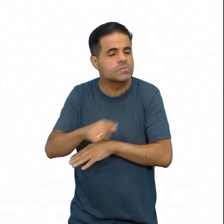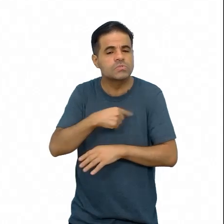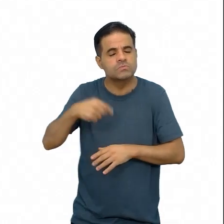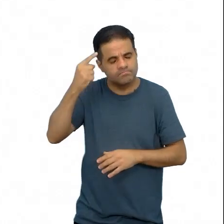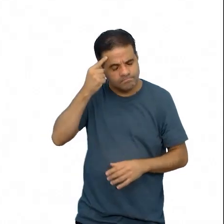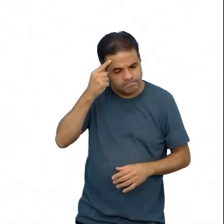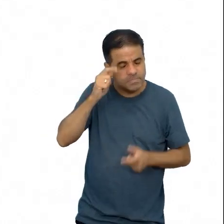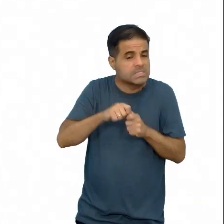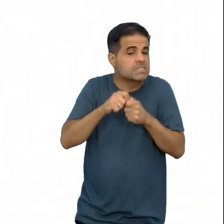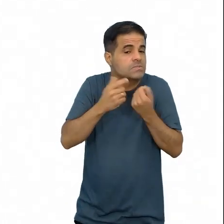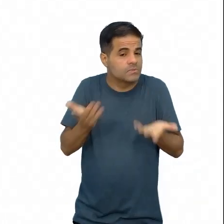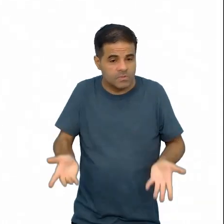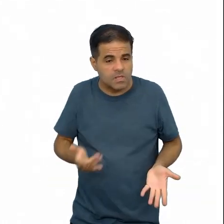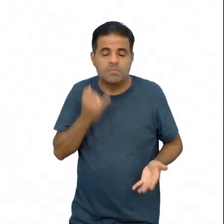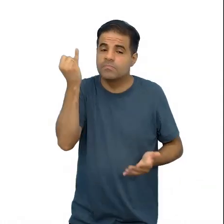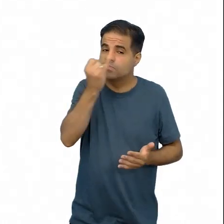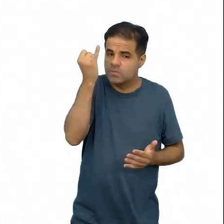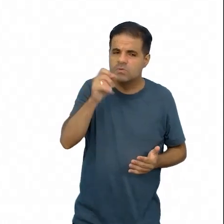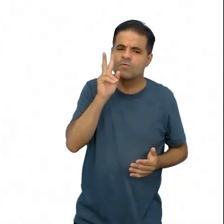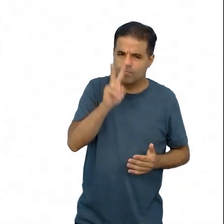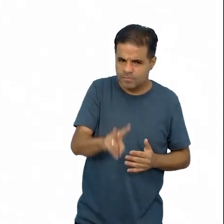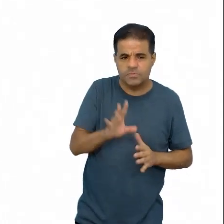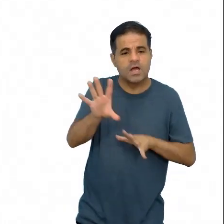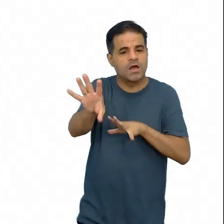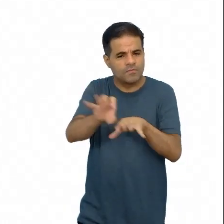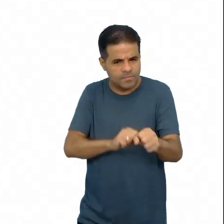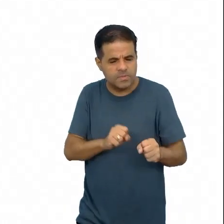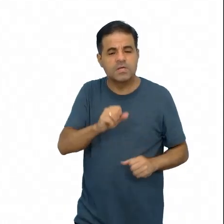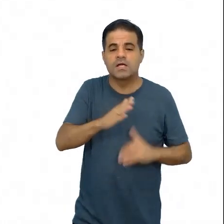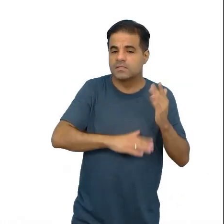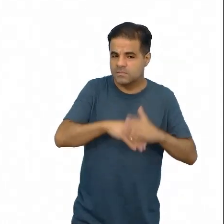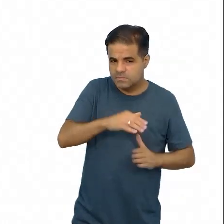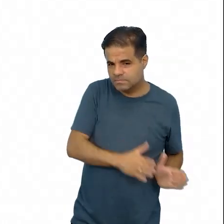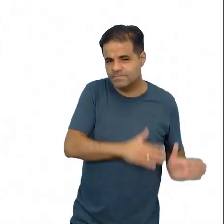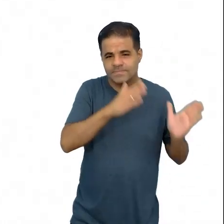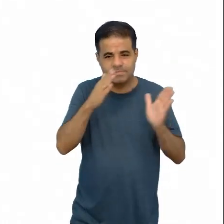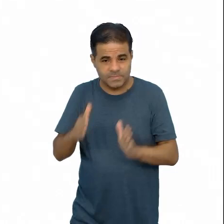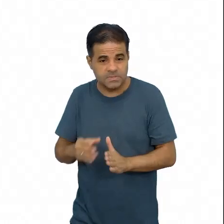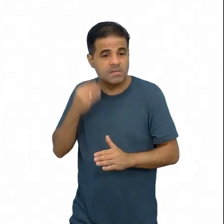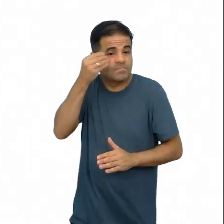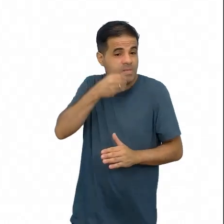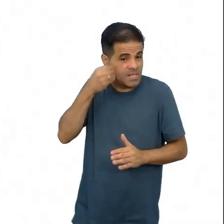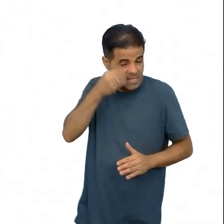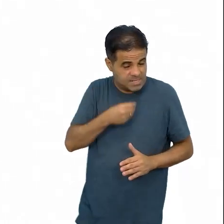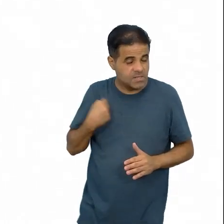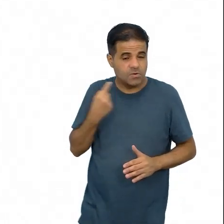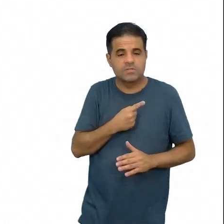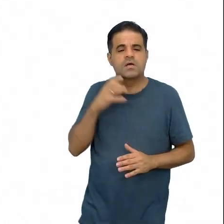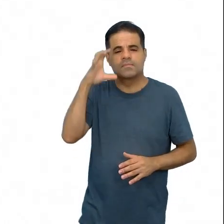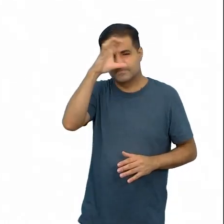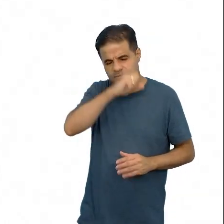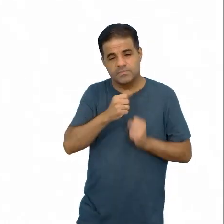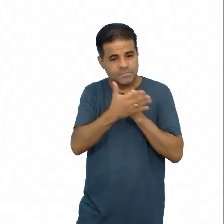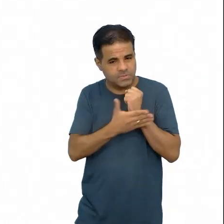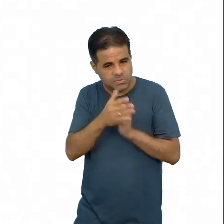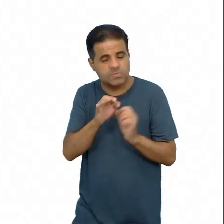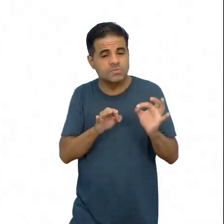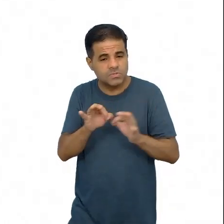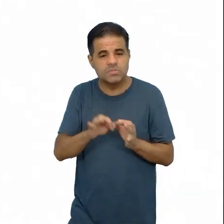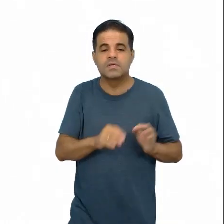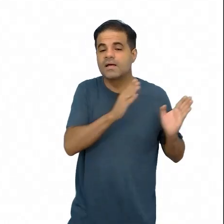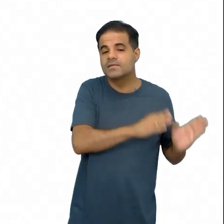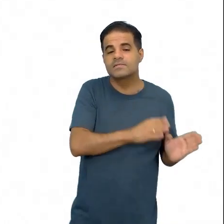vamos fazer? Importante, como vimos na formação de etapa, durante a realização da experiência, para nós, aprendizagem baseada em projetos,